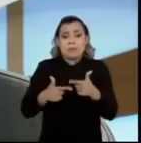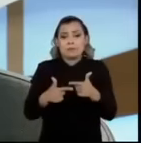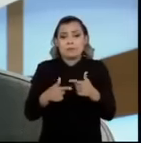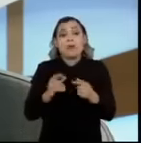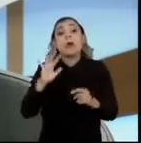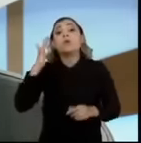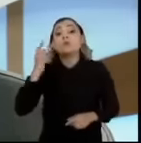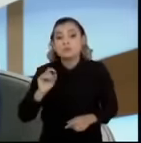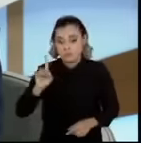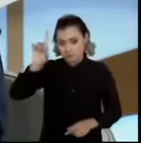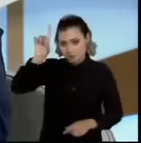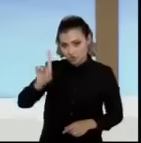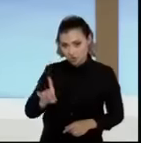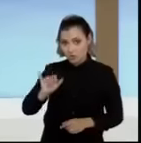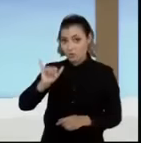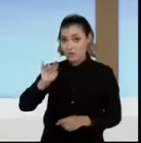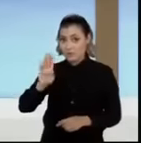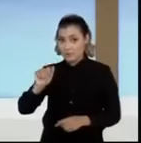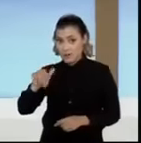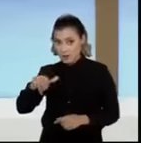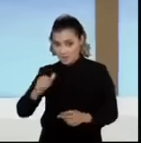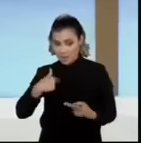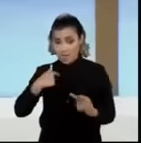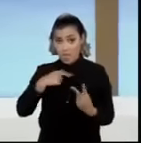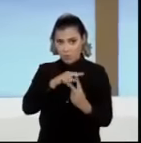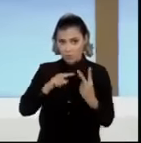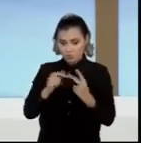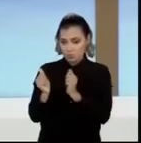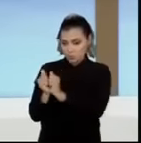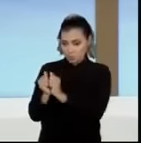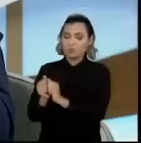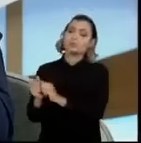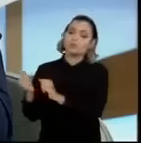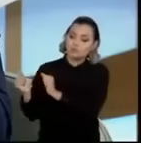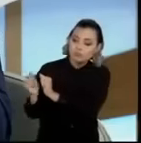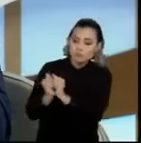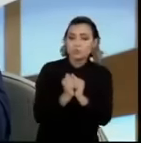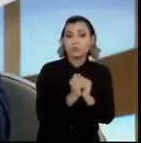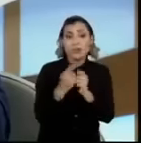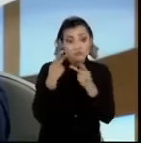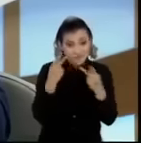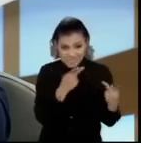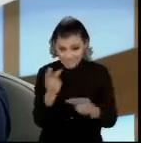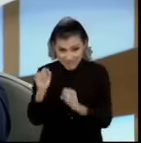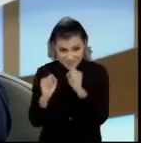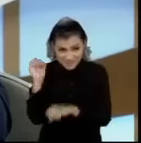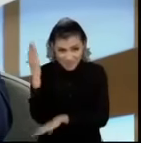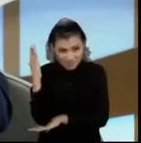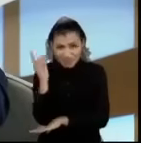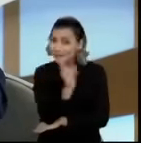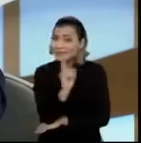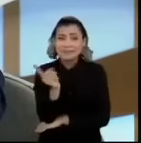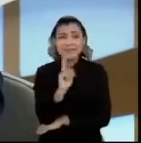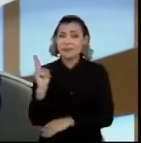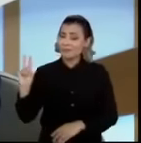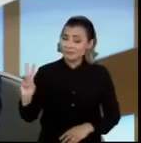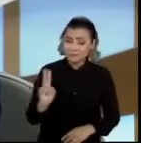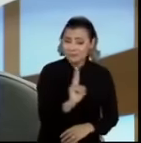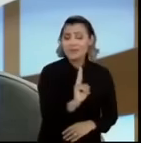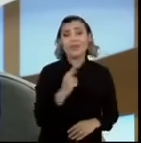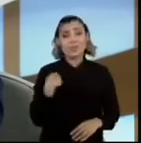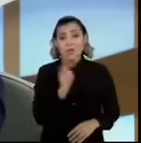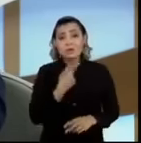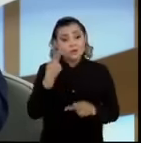de fiscalização do IBAMA e eu. Fomos com os fiscais do IBAMA, eu não fui visitar madeireiro. Essa foi uma